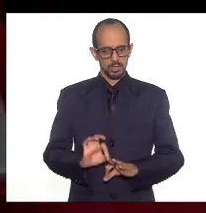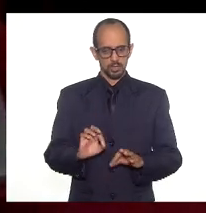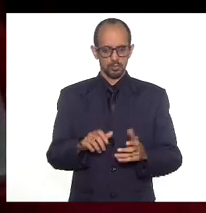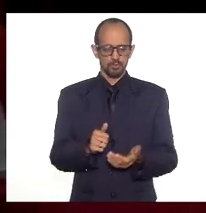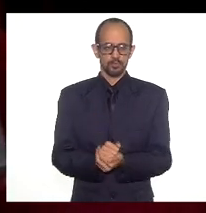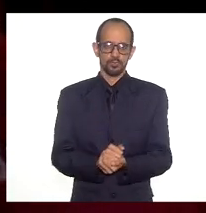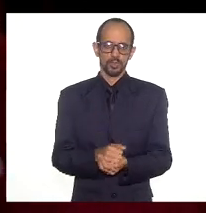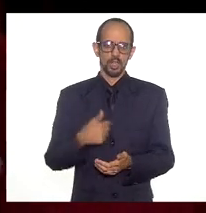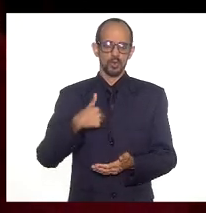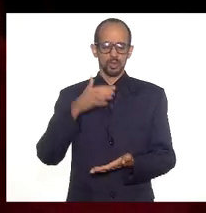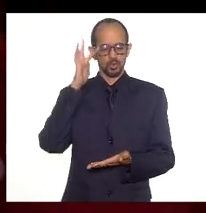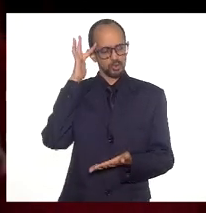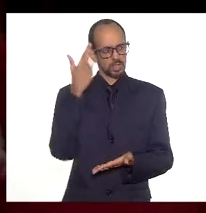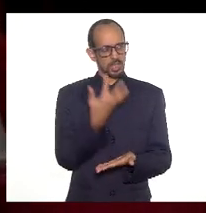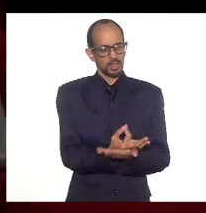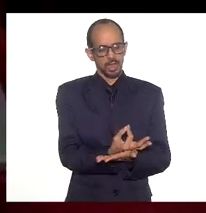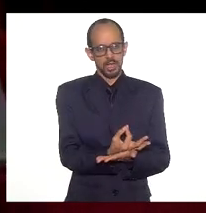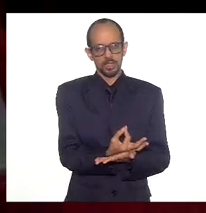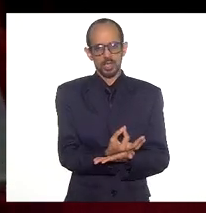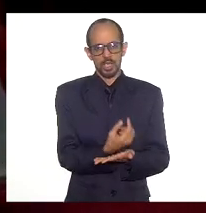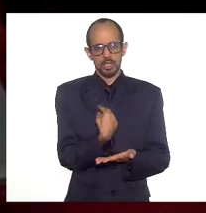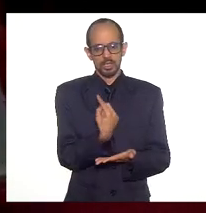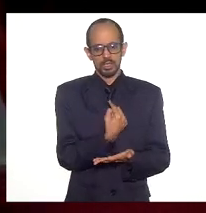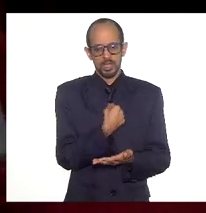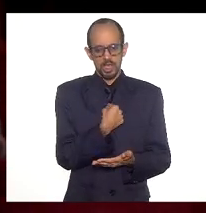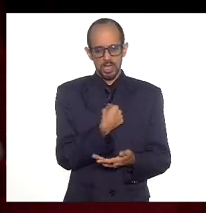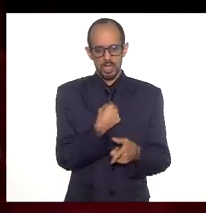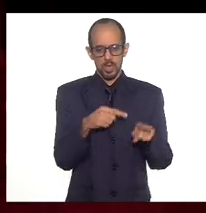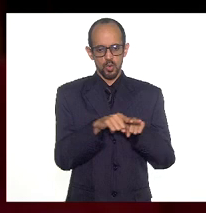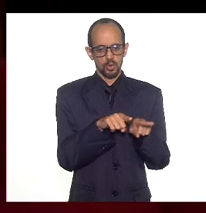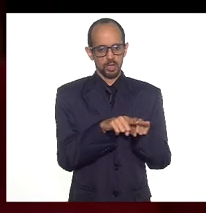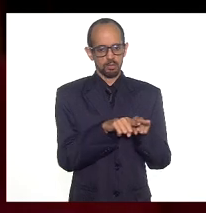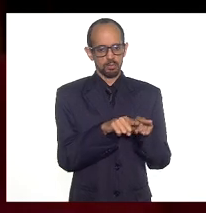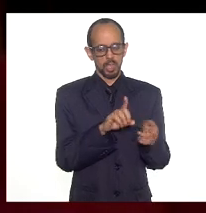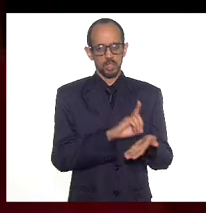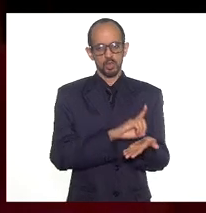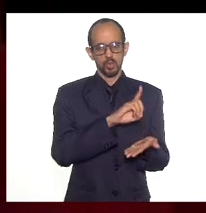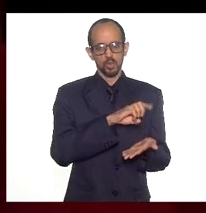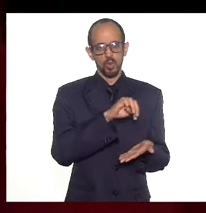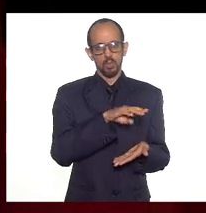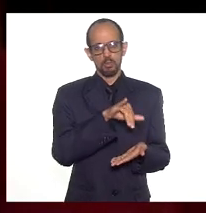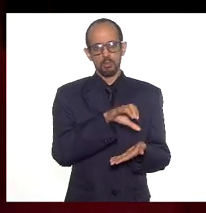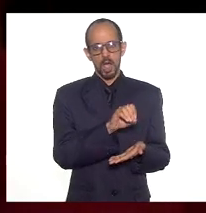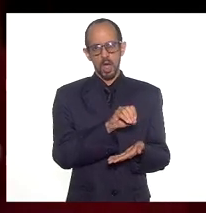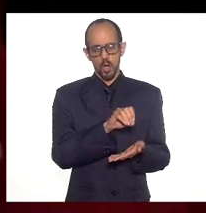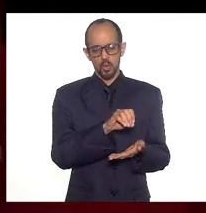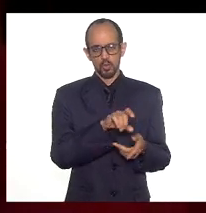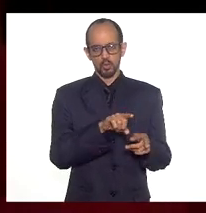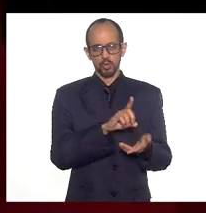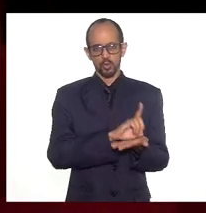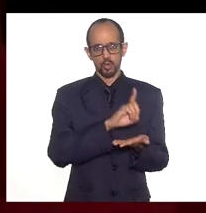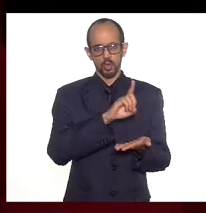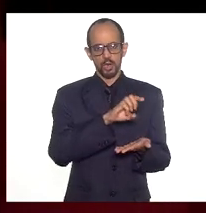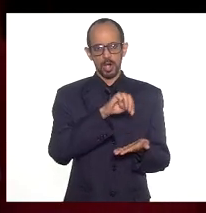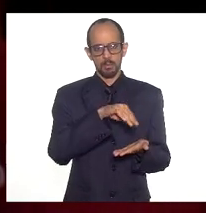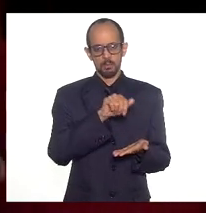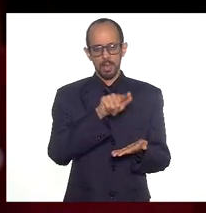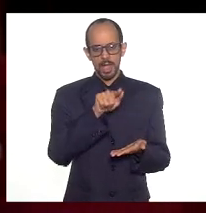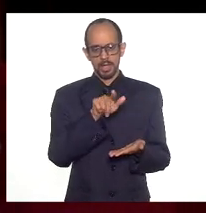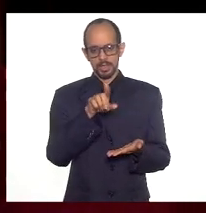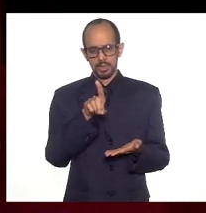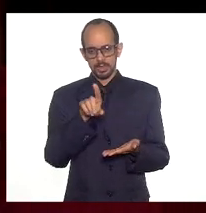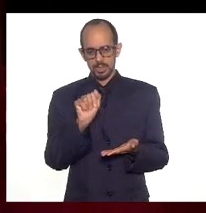que tanto eu quanto o doutor Mauro Osório, que nos assessora junto com a doutora Magda, né, vão